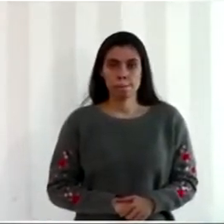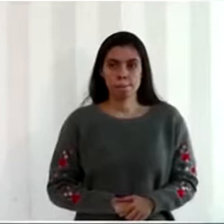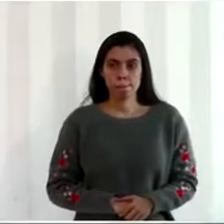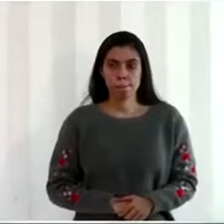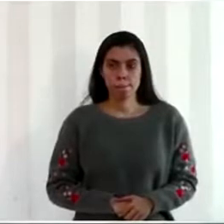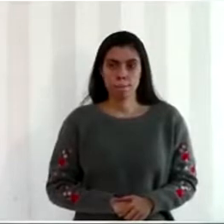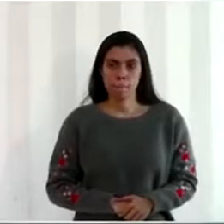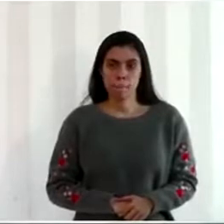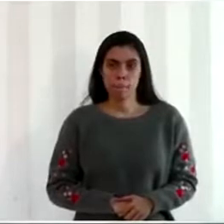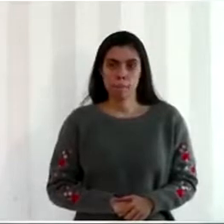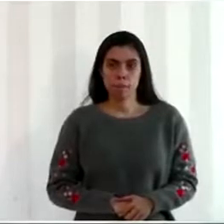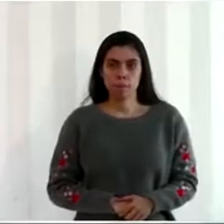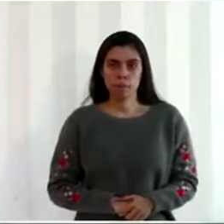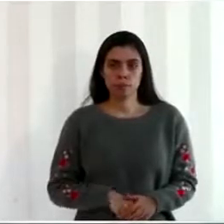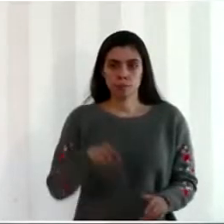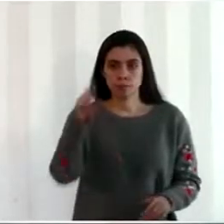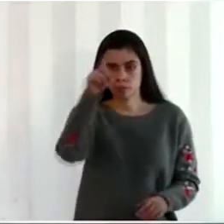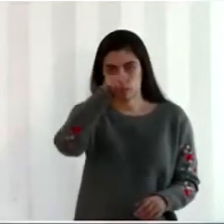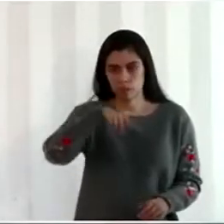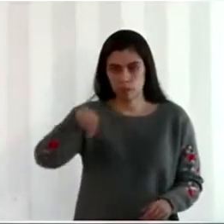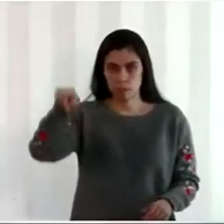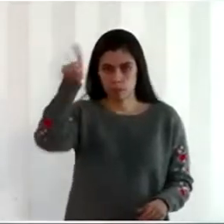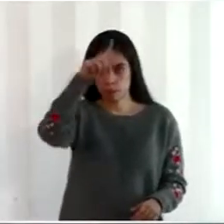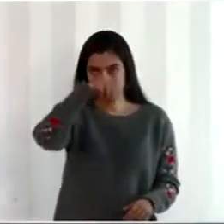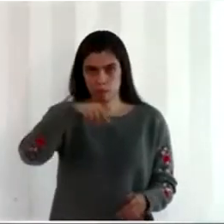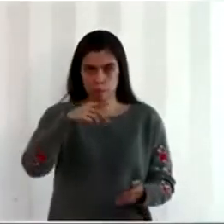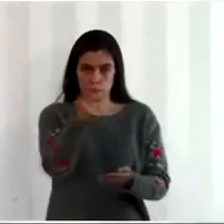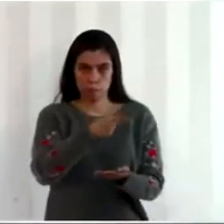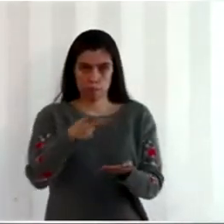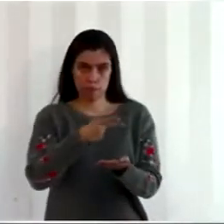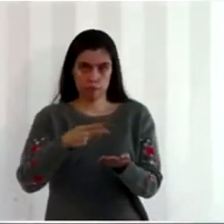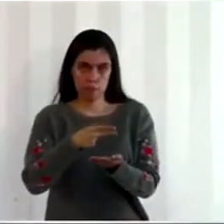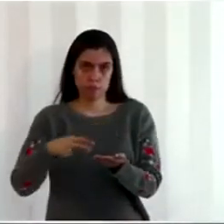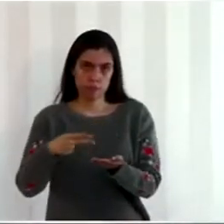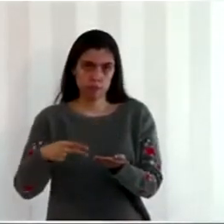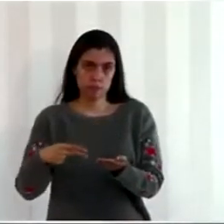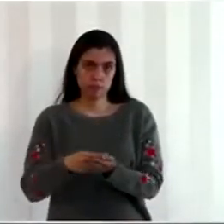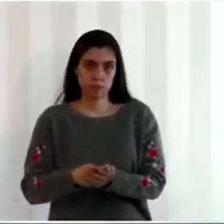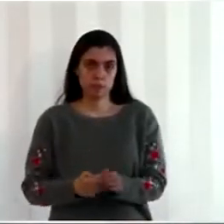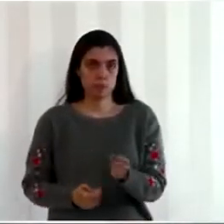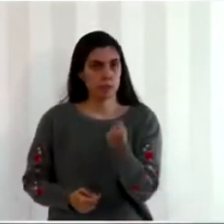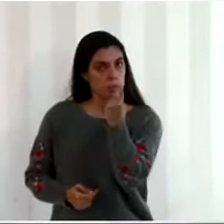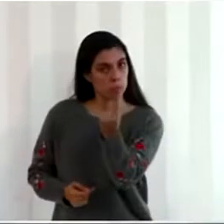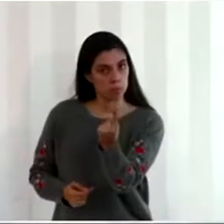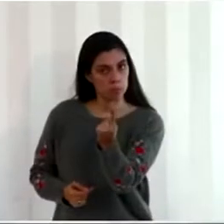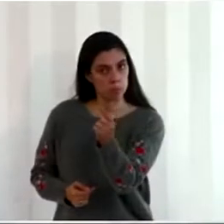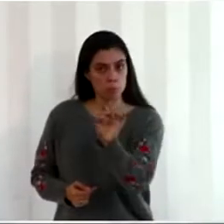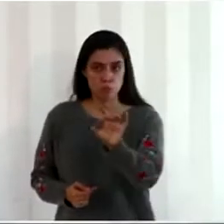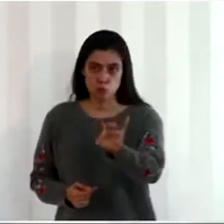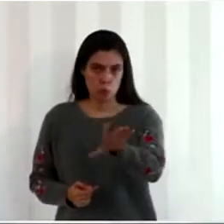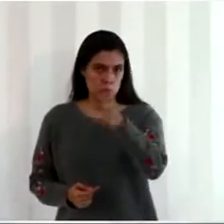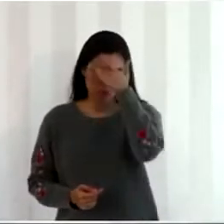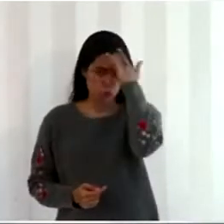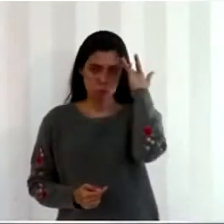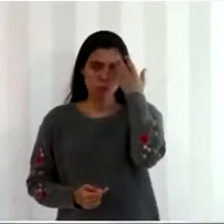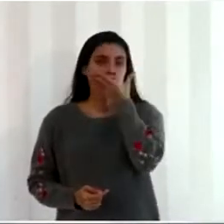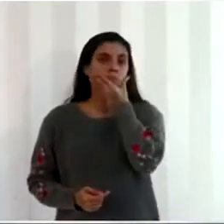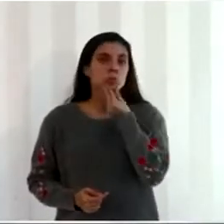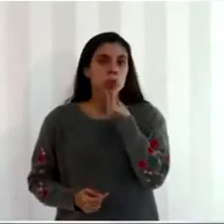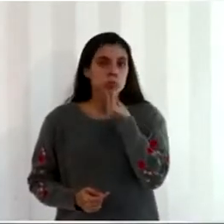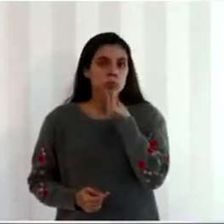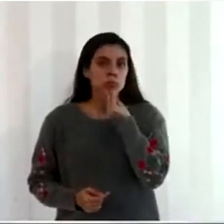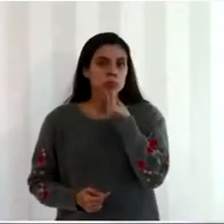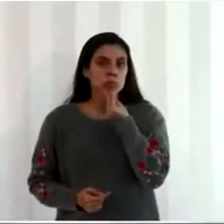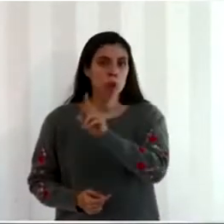região. No meio da sua folha, você vai desenhar um homem só, representando